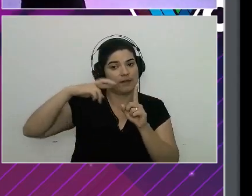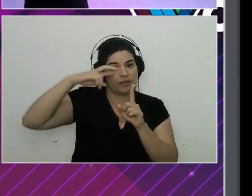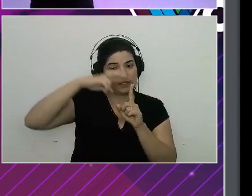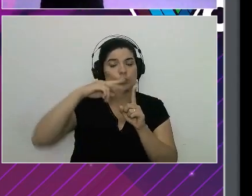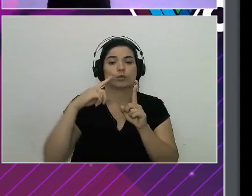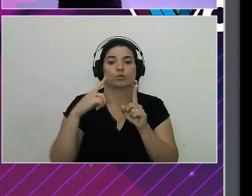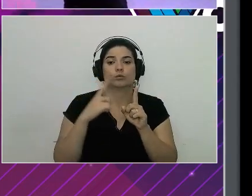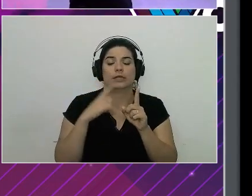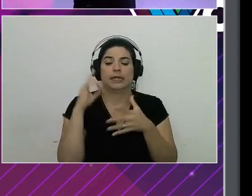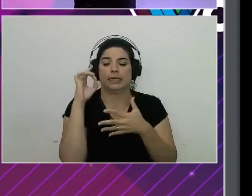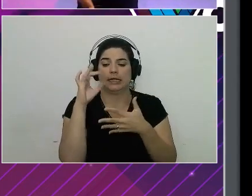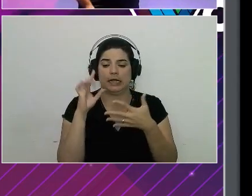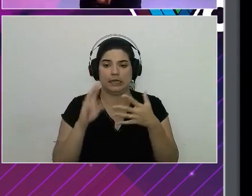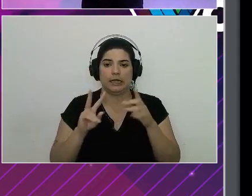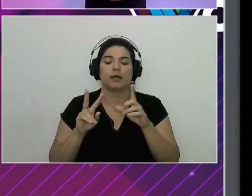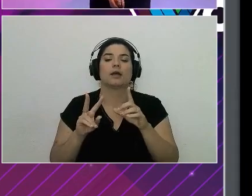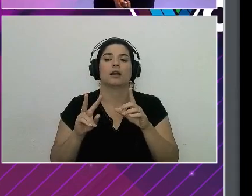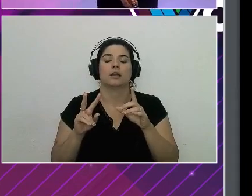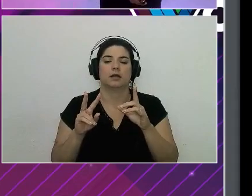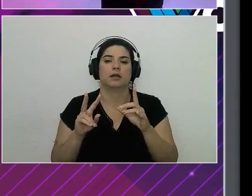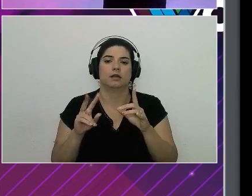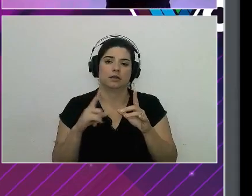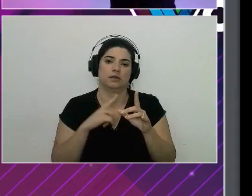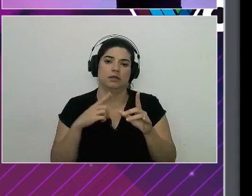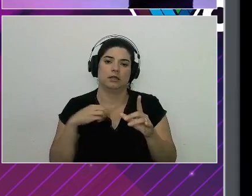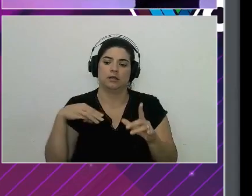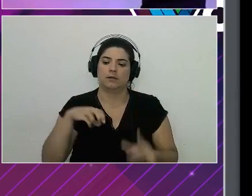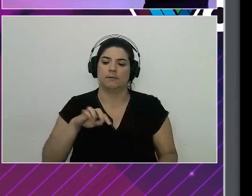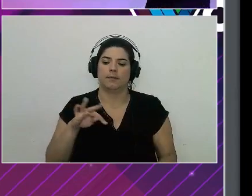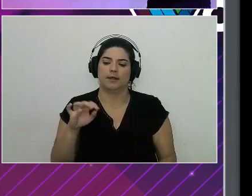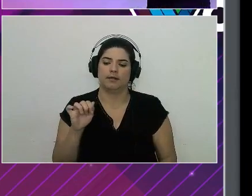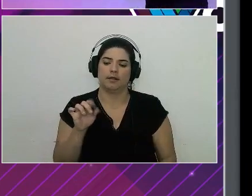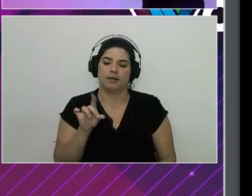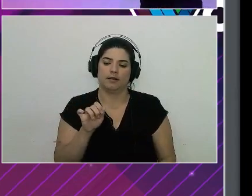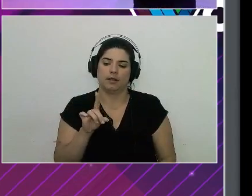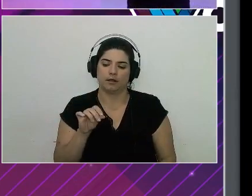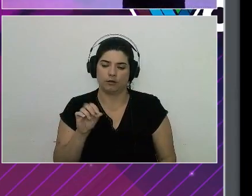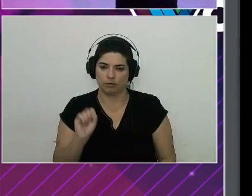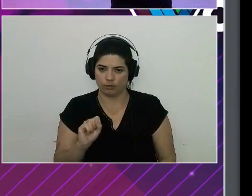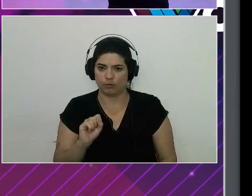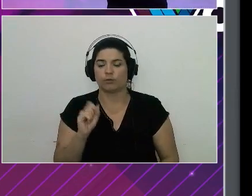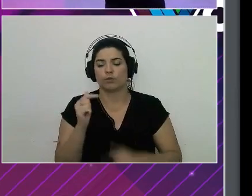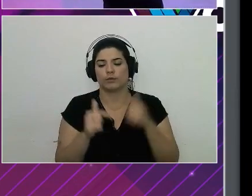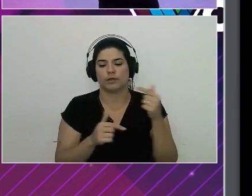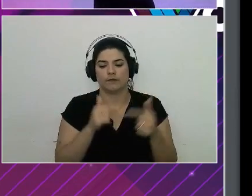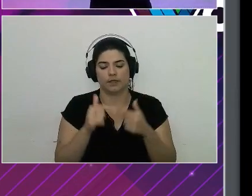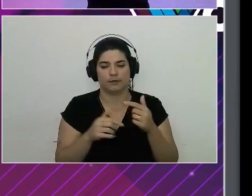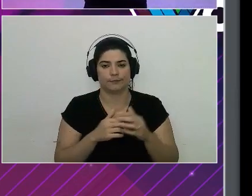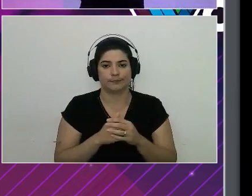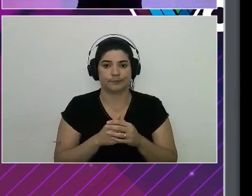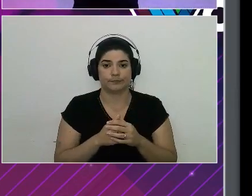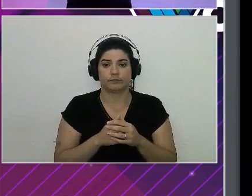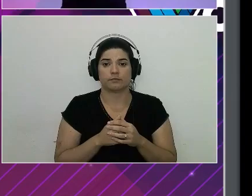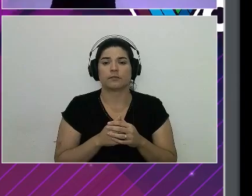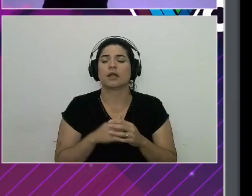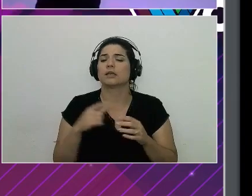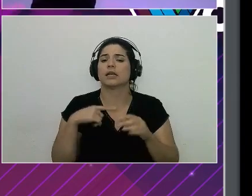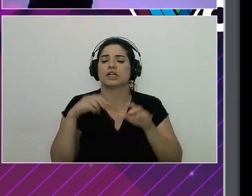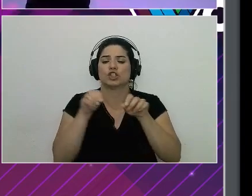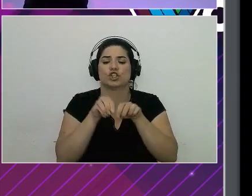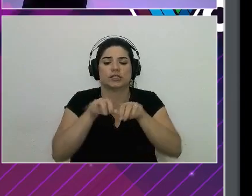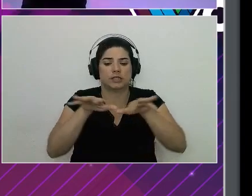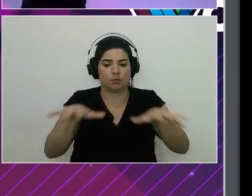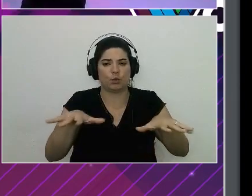um das operações do microserviços. Então, e a ideia do trace distribuído é eu disparo